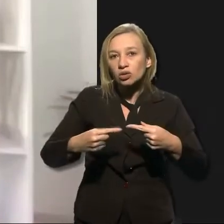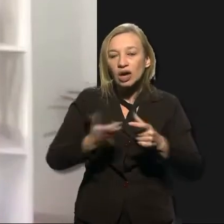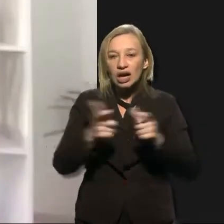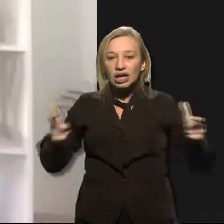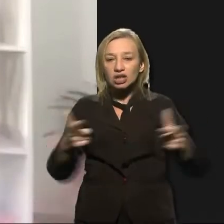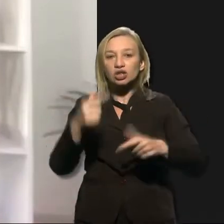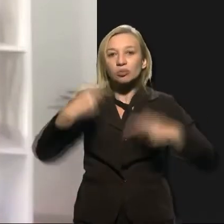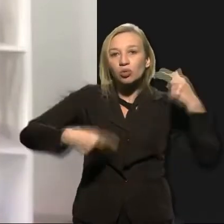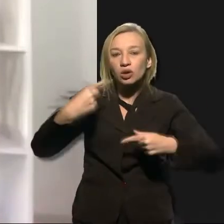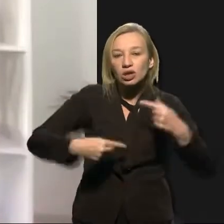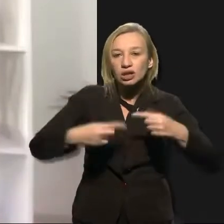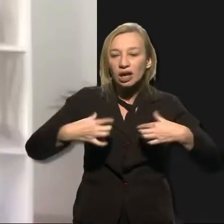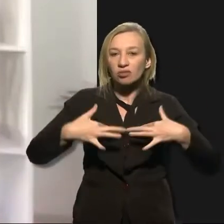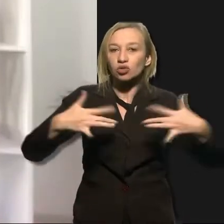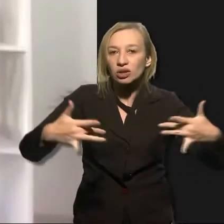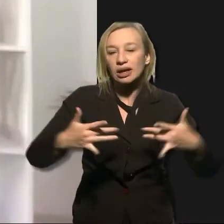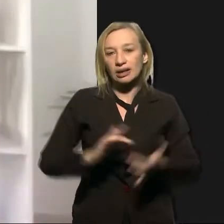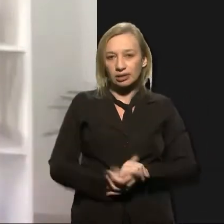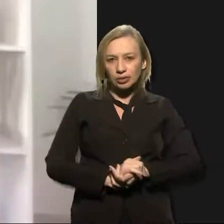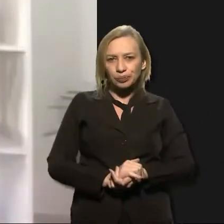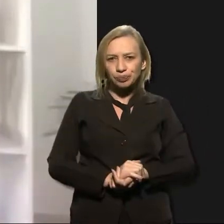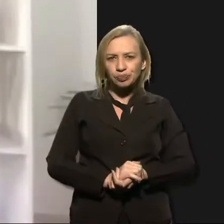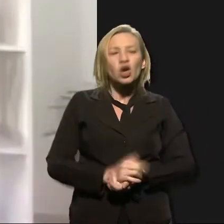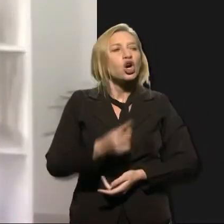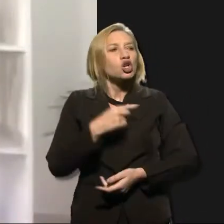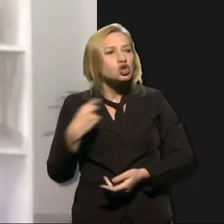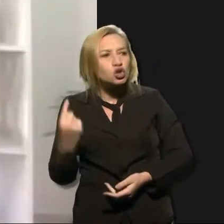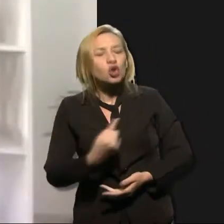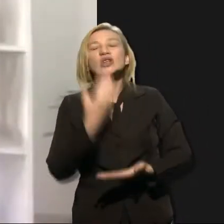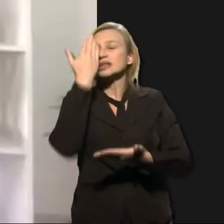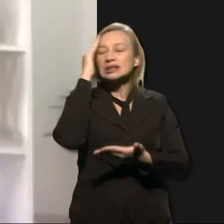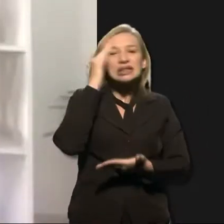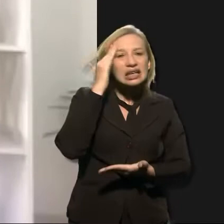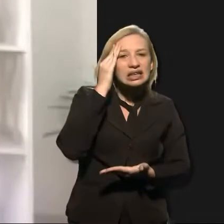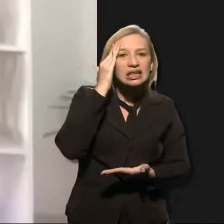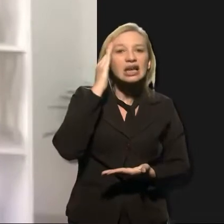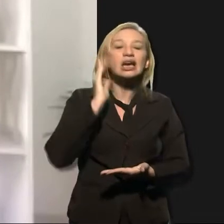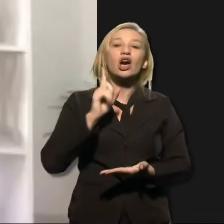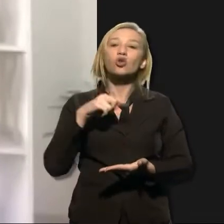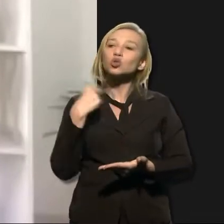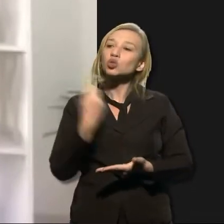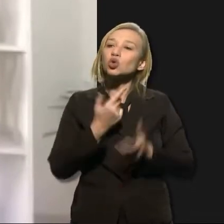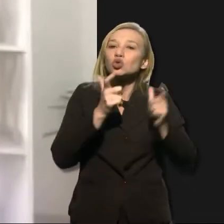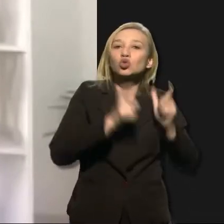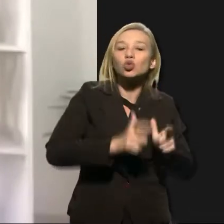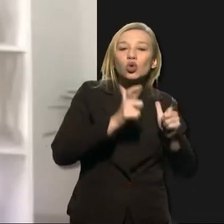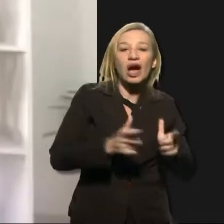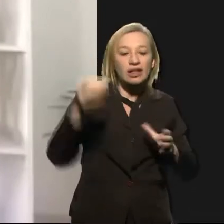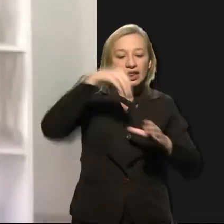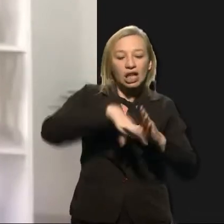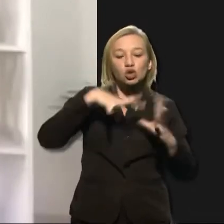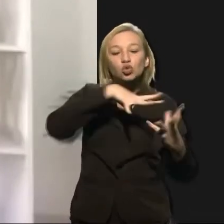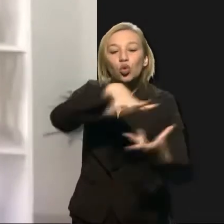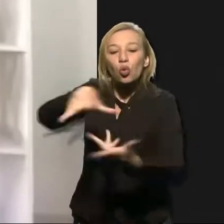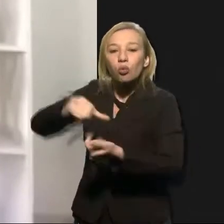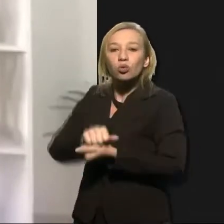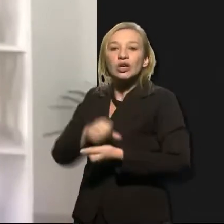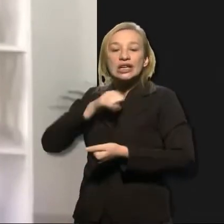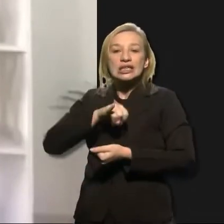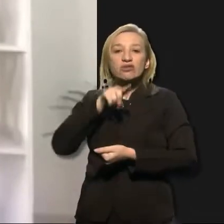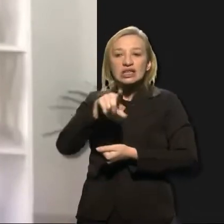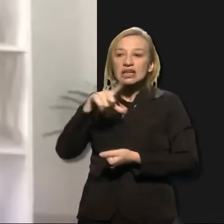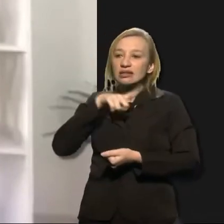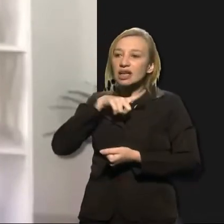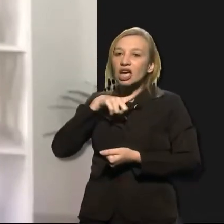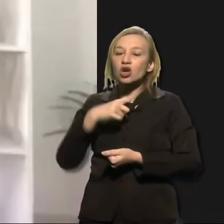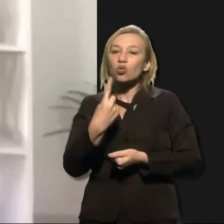mundo, que a maior política que existe é a solidariedade. É a gente compreender o nosso